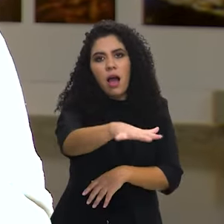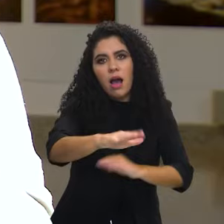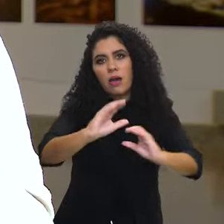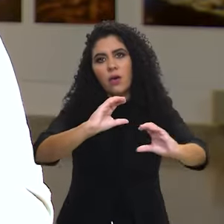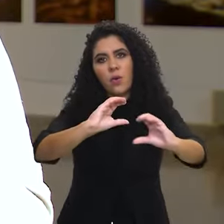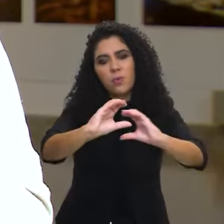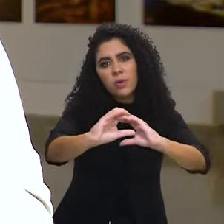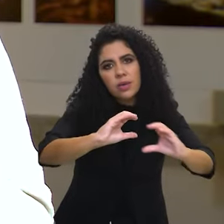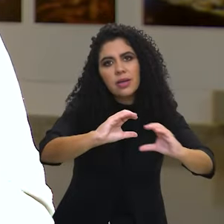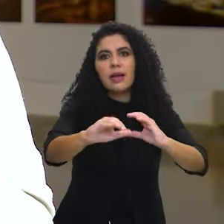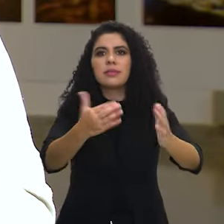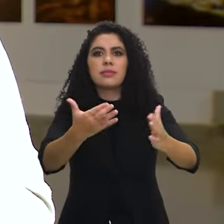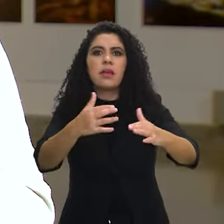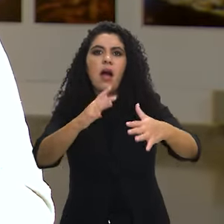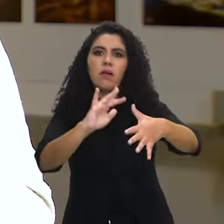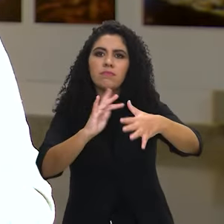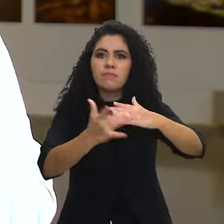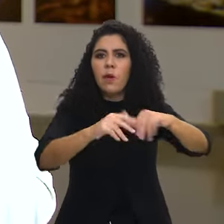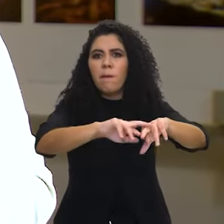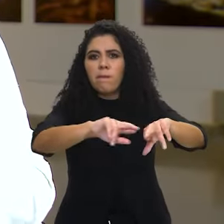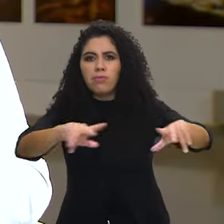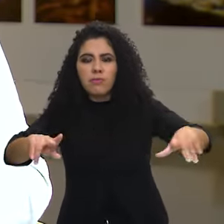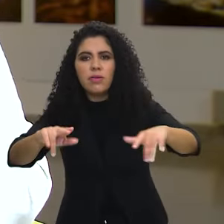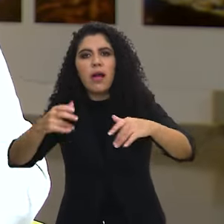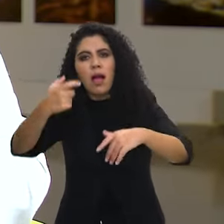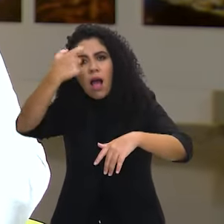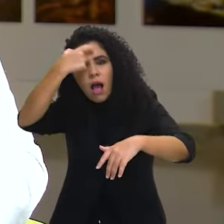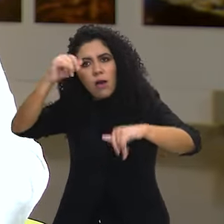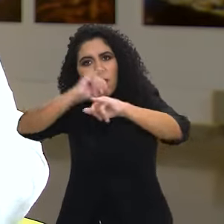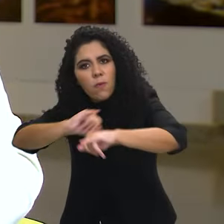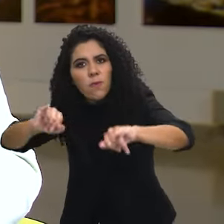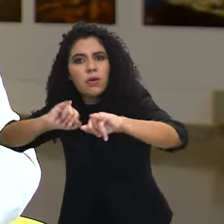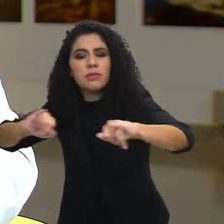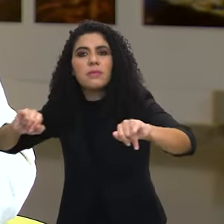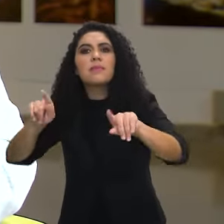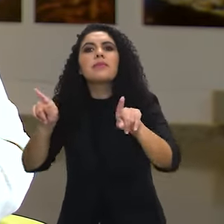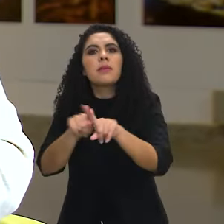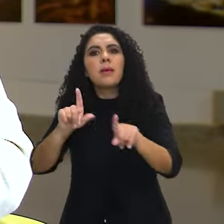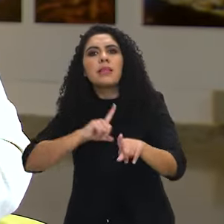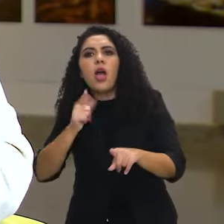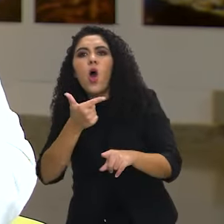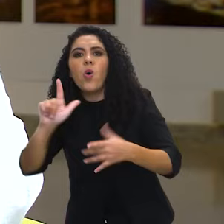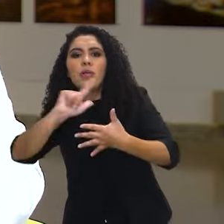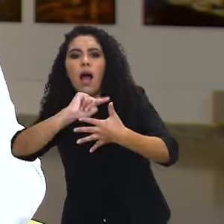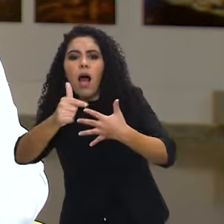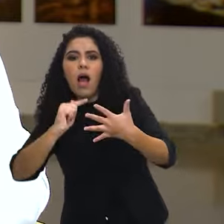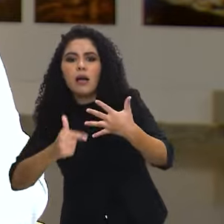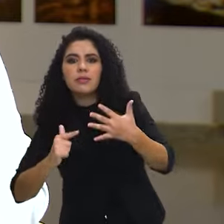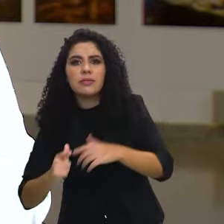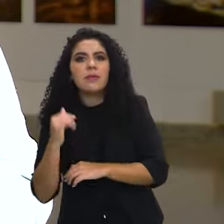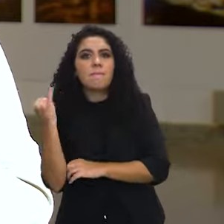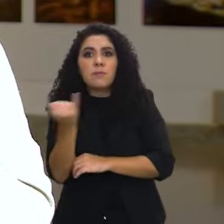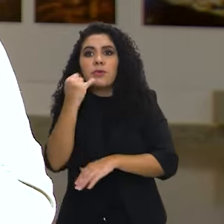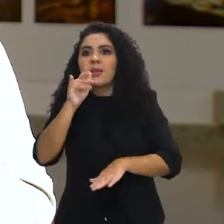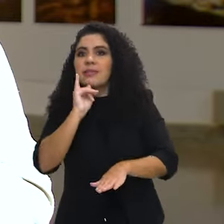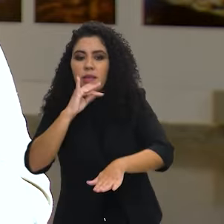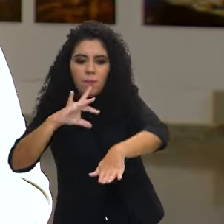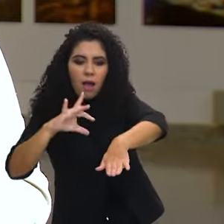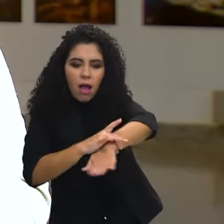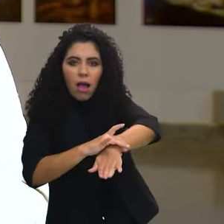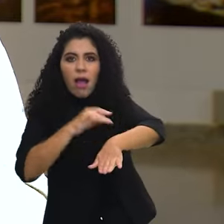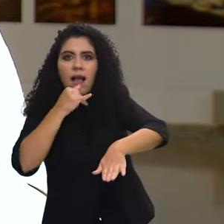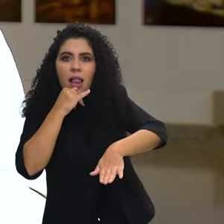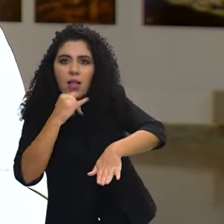campo da comunicação de campanhas mas nós temos algumas ações que são super importantes como as tornozeleiras